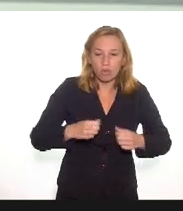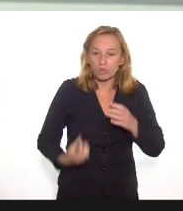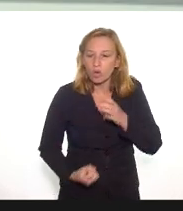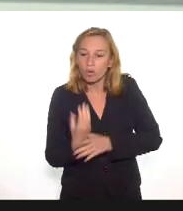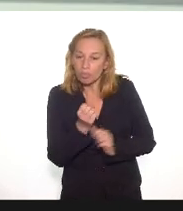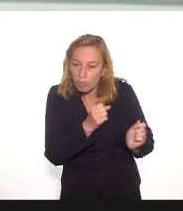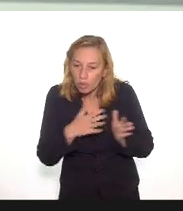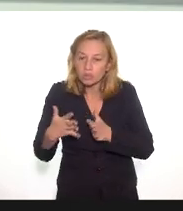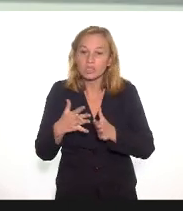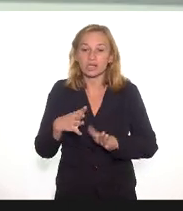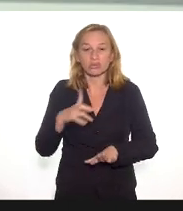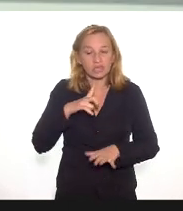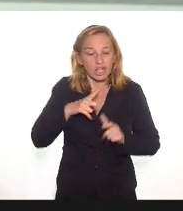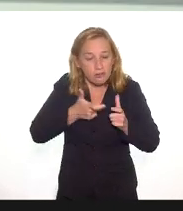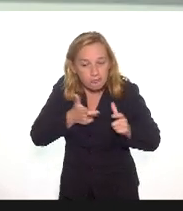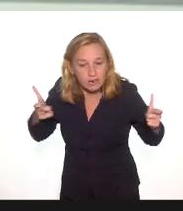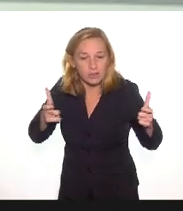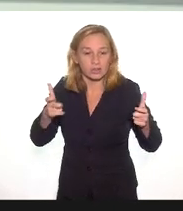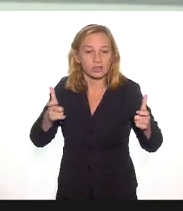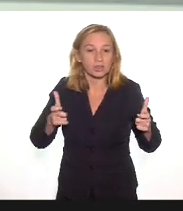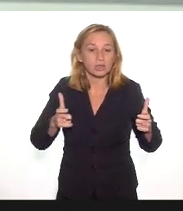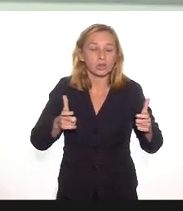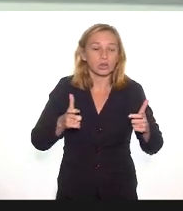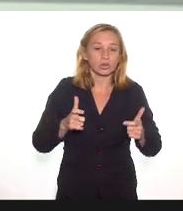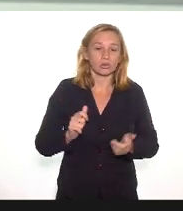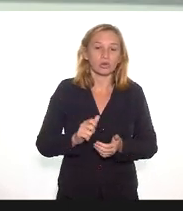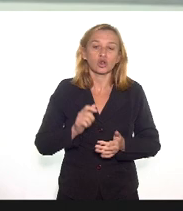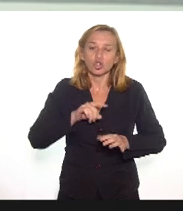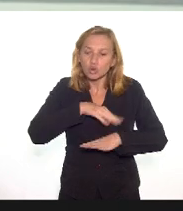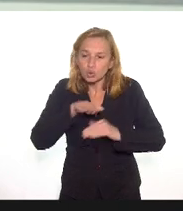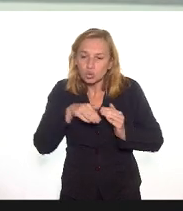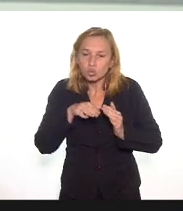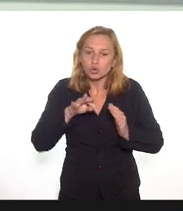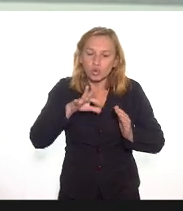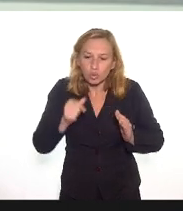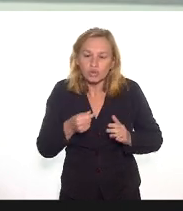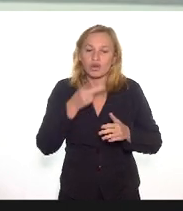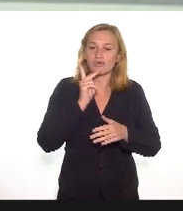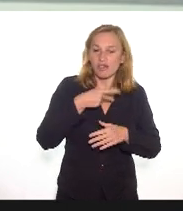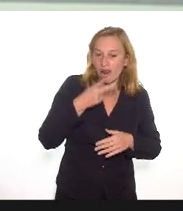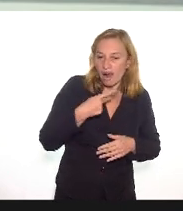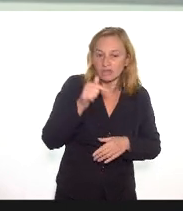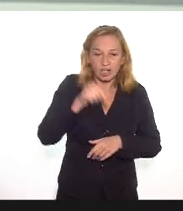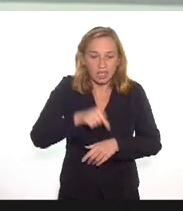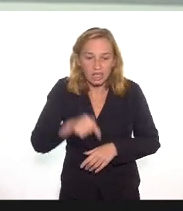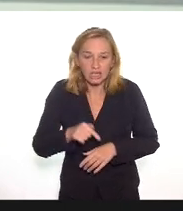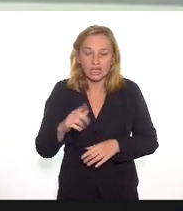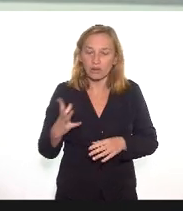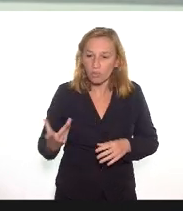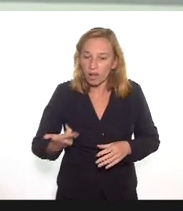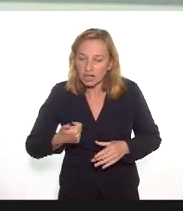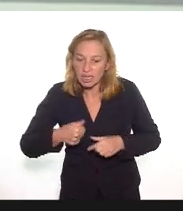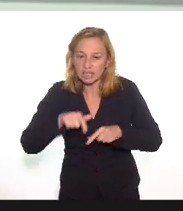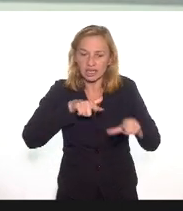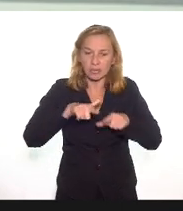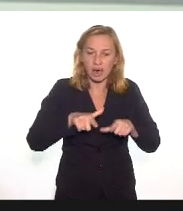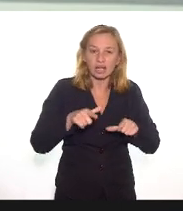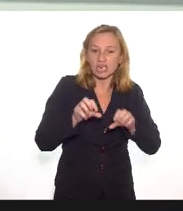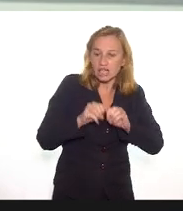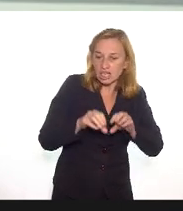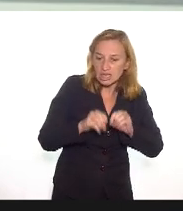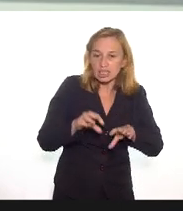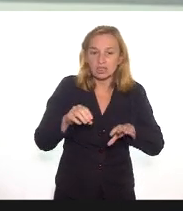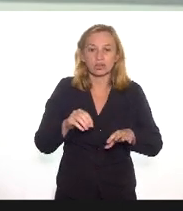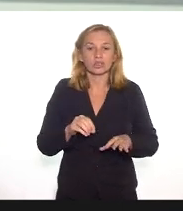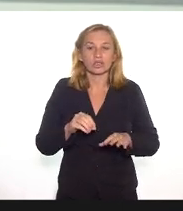forte no interior do estado, pelas condições que foram relatadas. Nós temos uma mão de obra qualificada, nós temos instituições de ensino